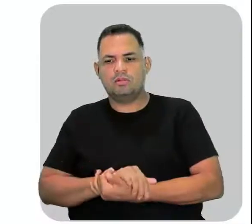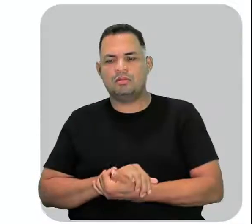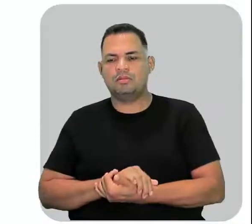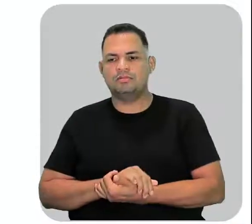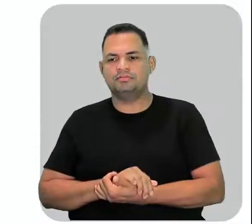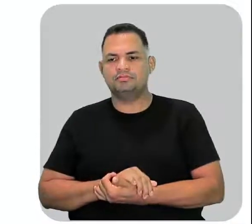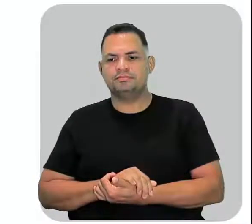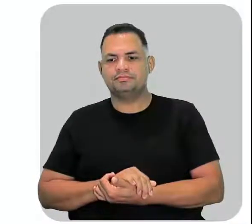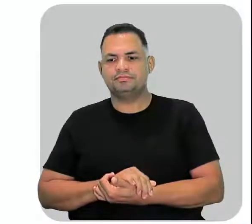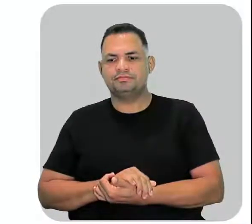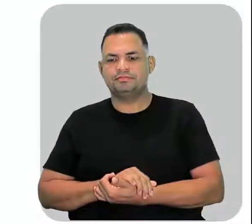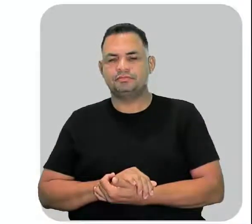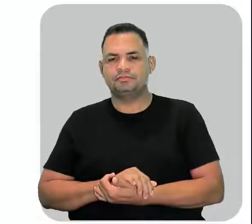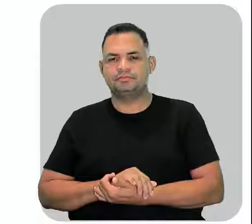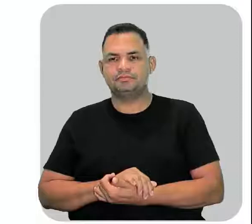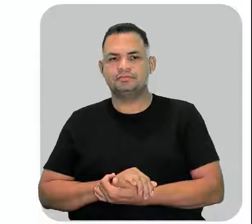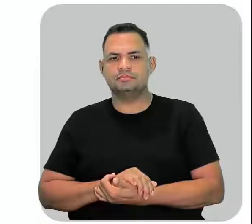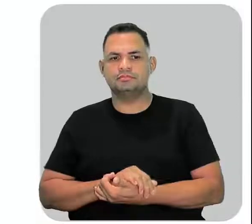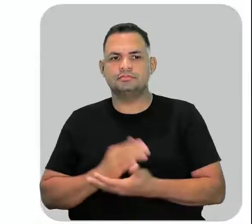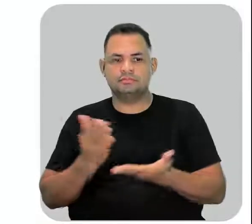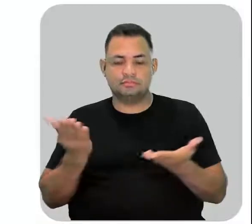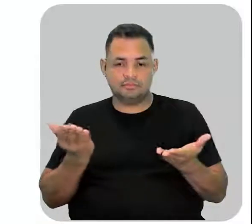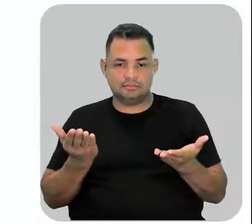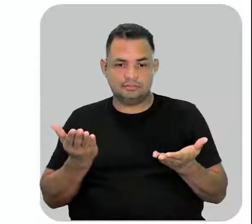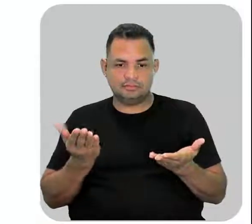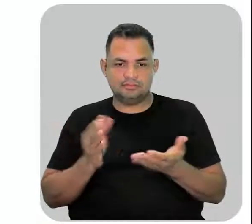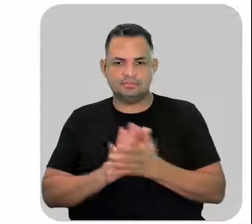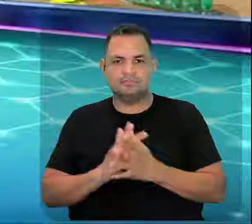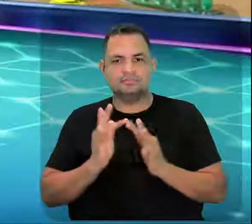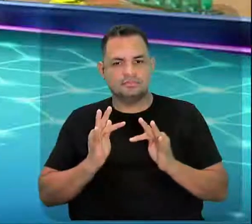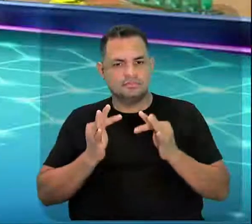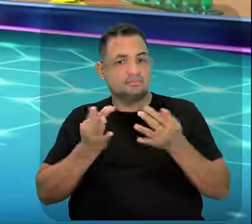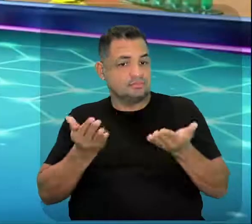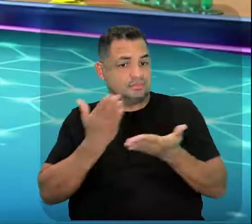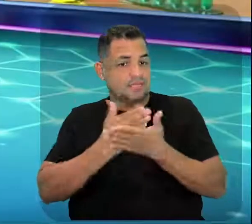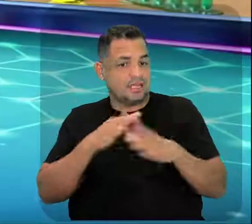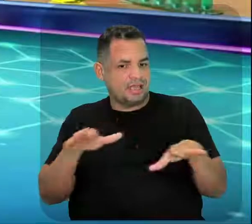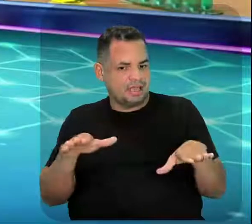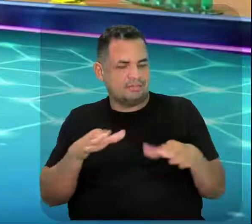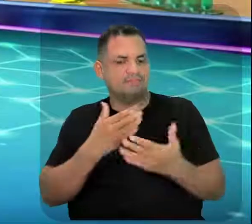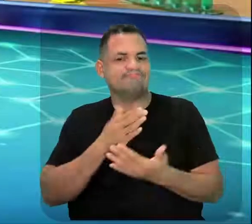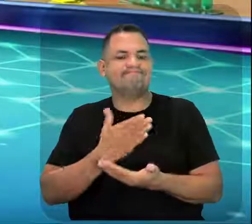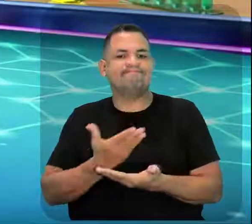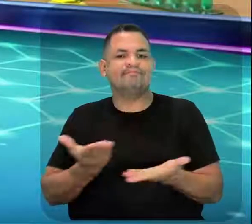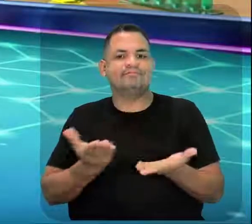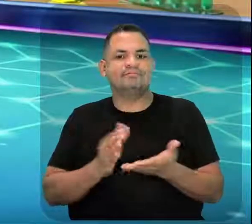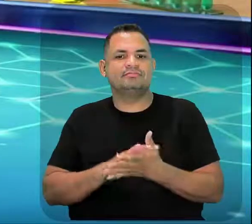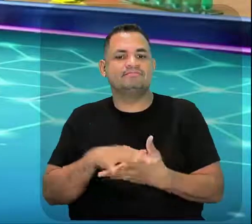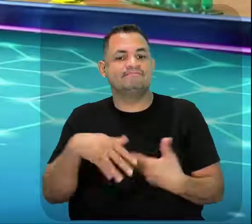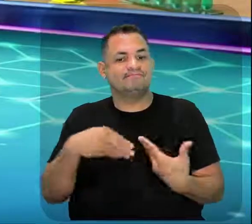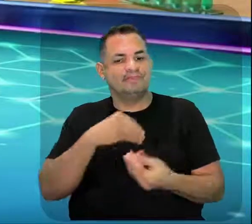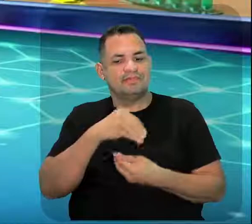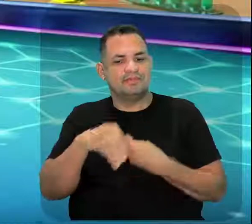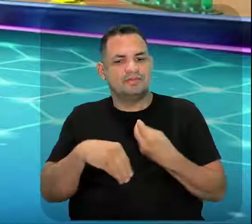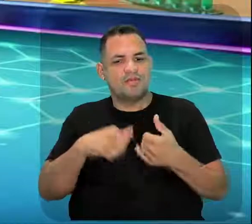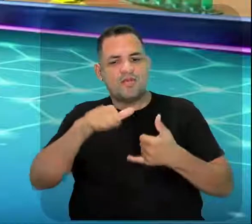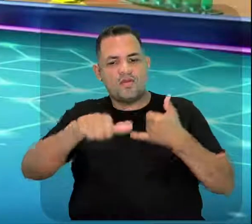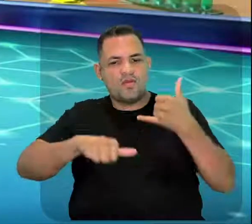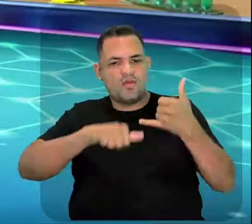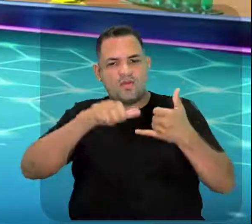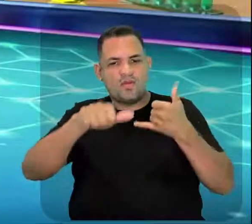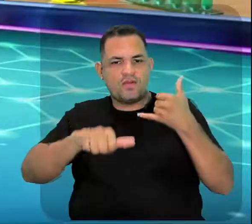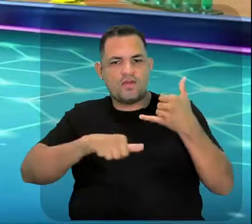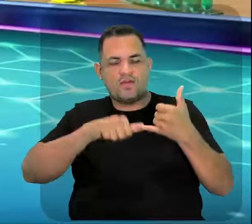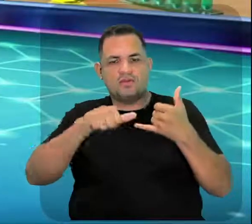letra C. Pessoal, e assim a gente encerra mais uma aula envolvendo aqui reações